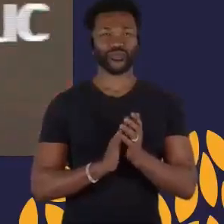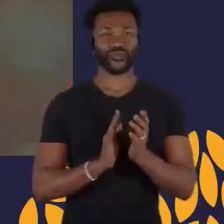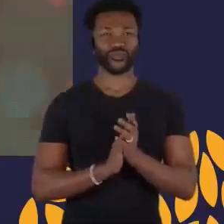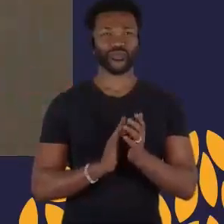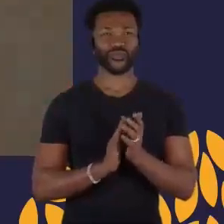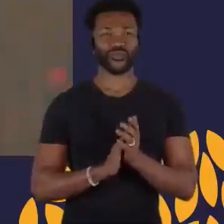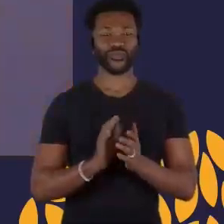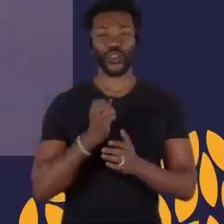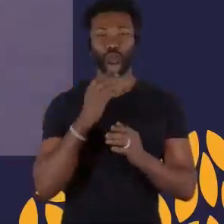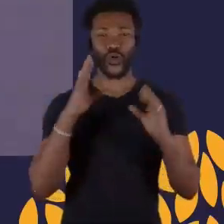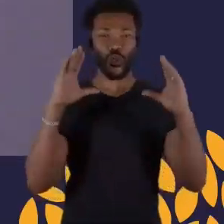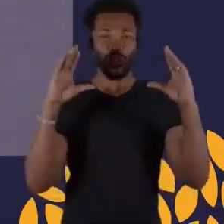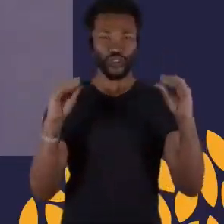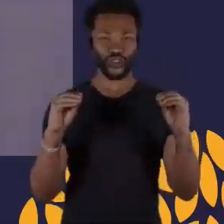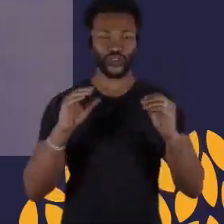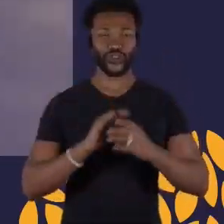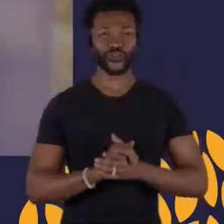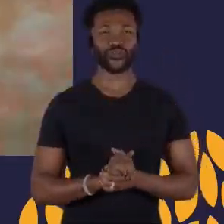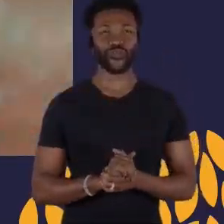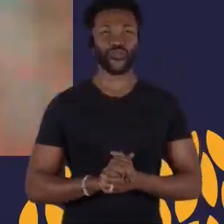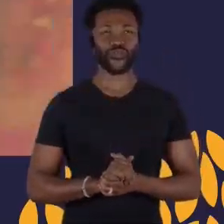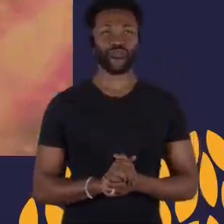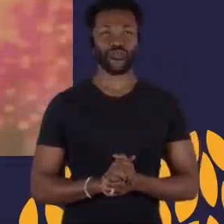Boa noite.